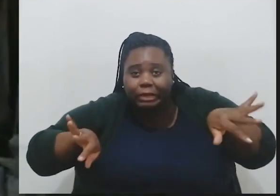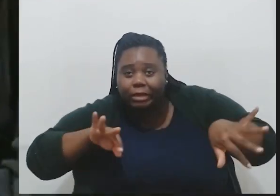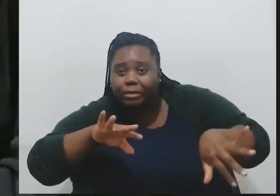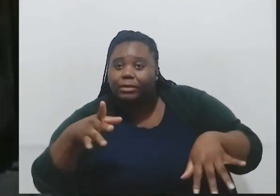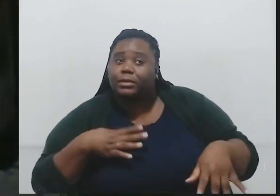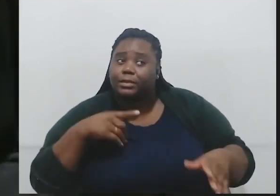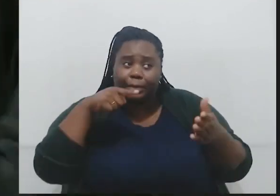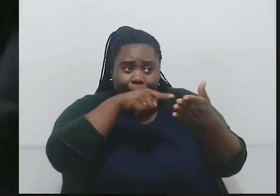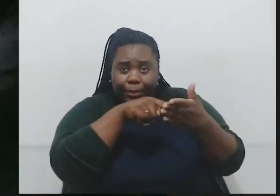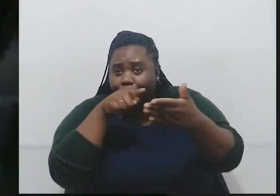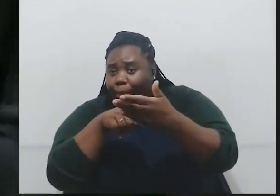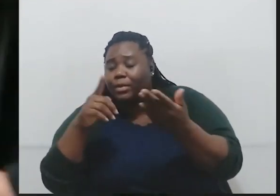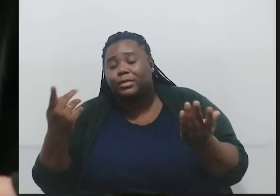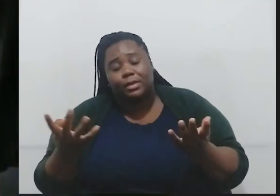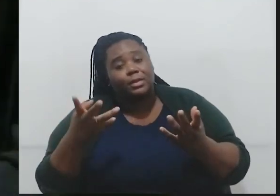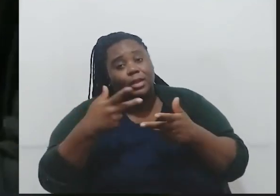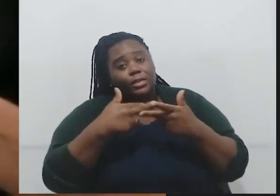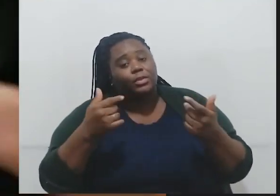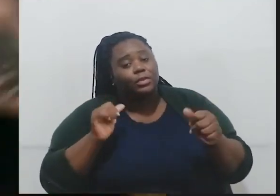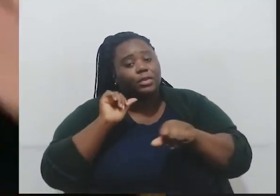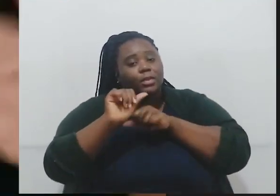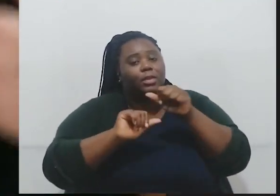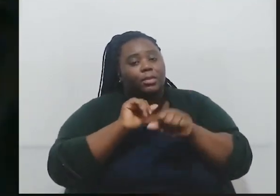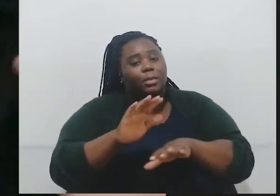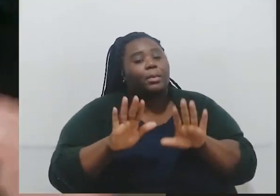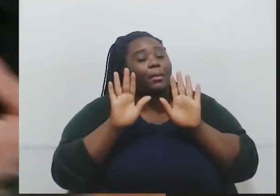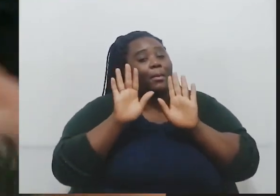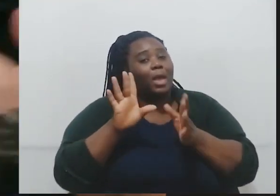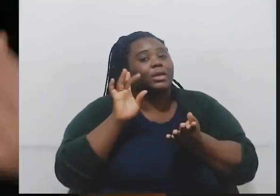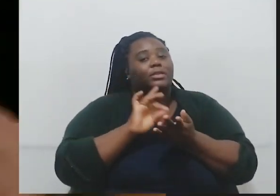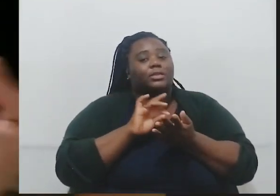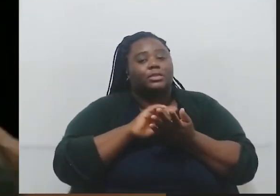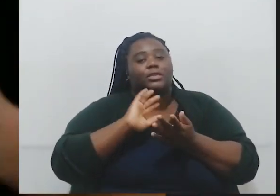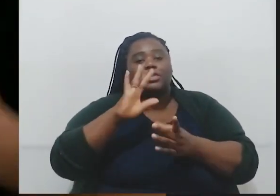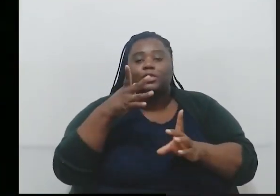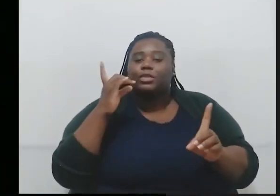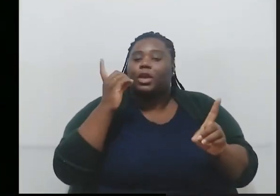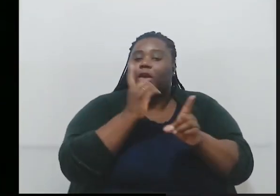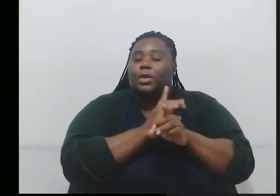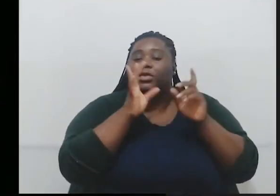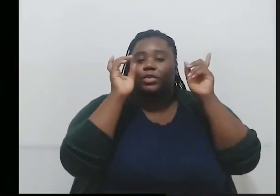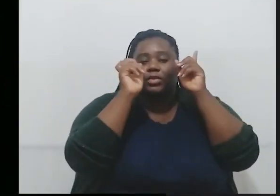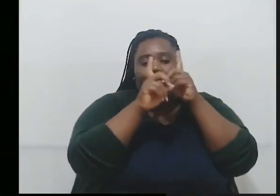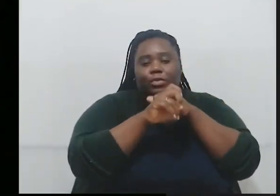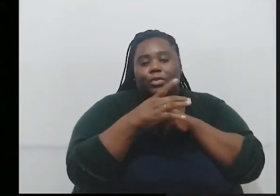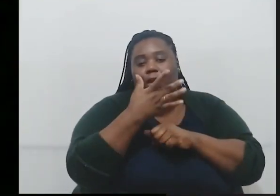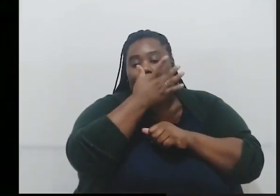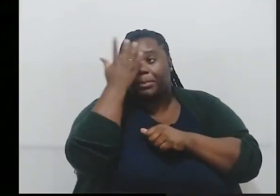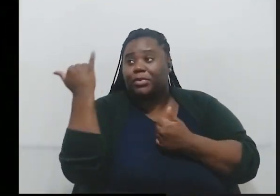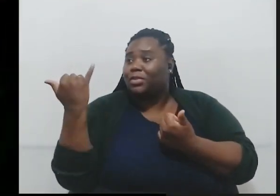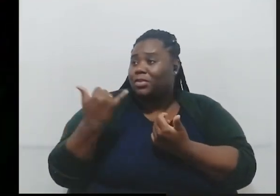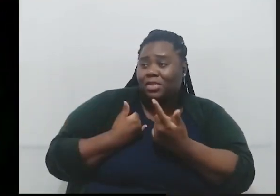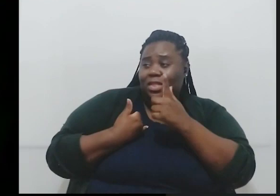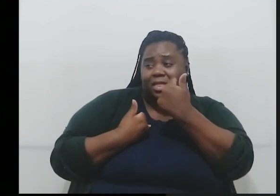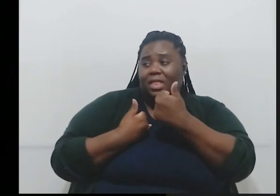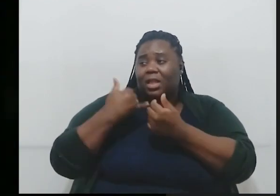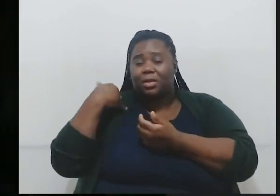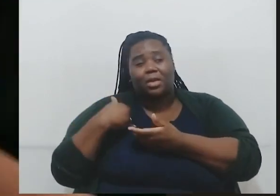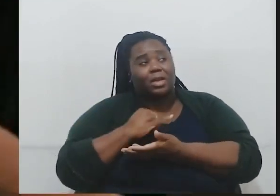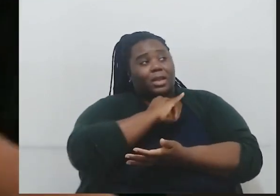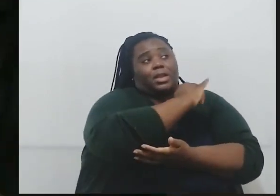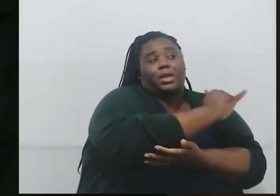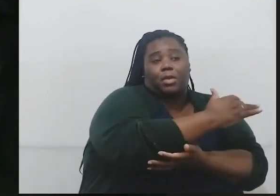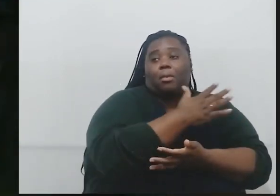de fato eu já encontrei muita dificuldade nisso, a pessoa nem se reportar a mim, algo que era da minha função, ou que ia ser dito a